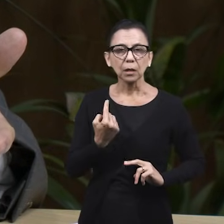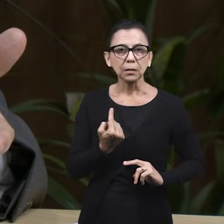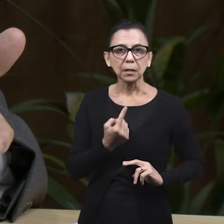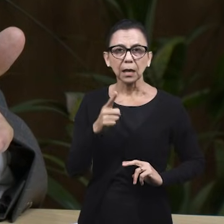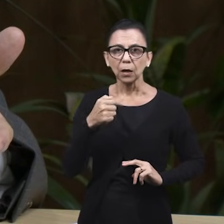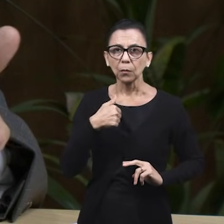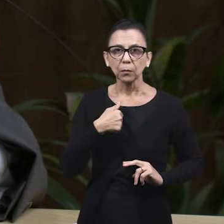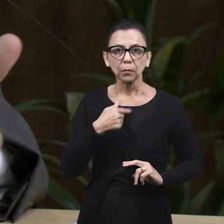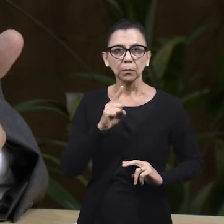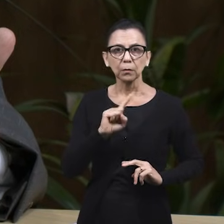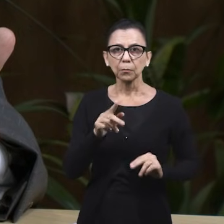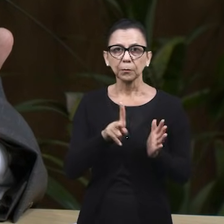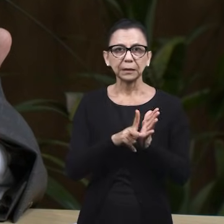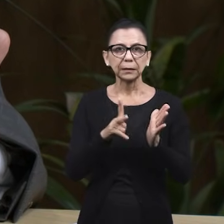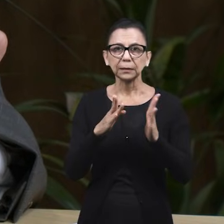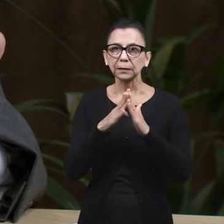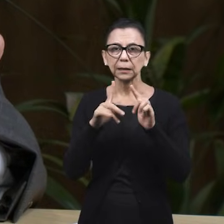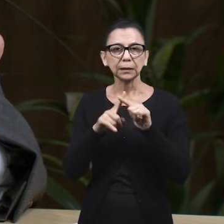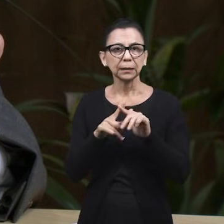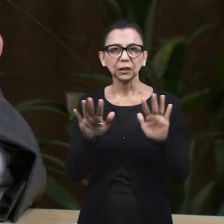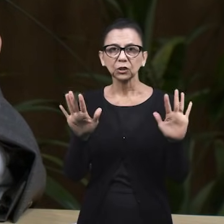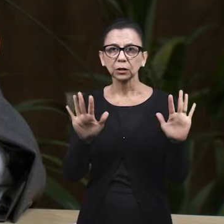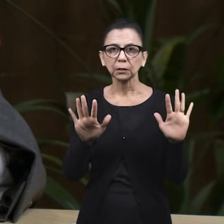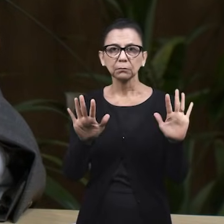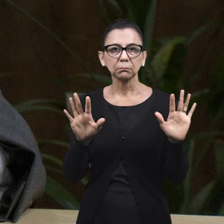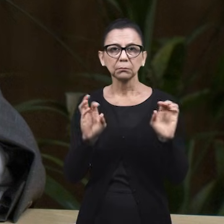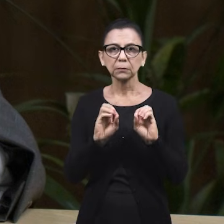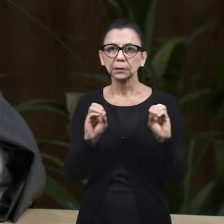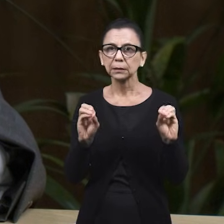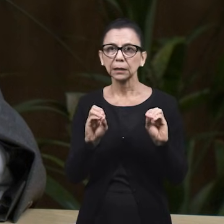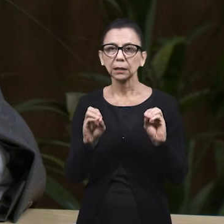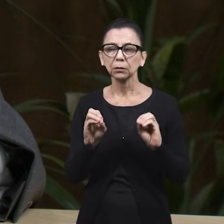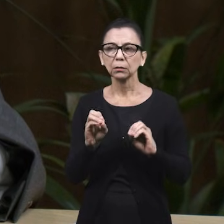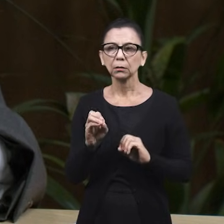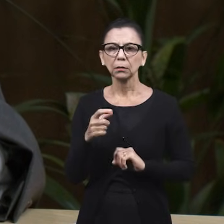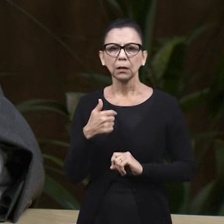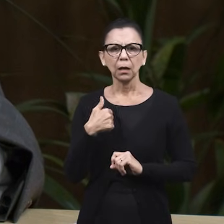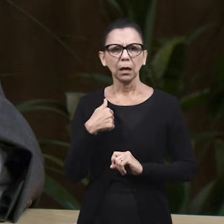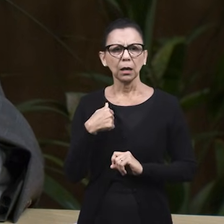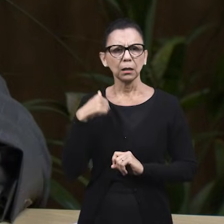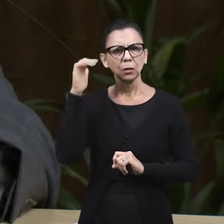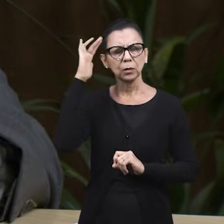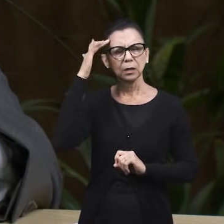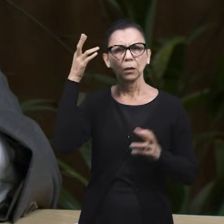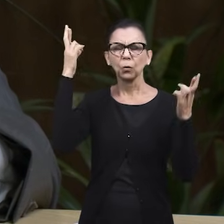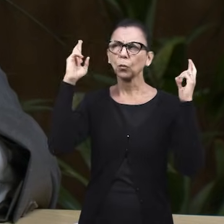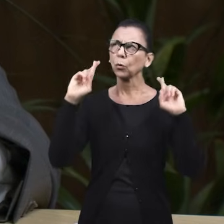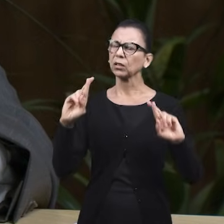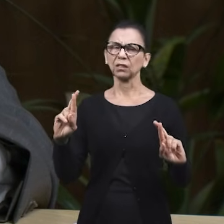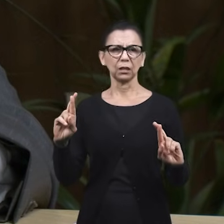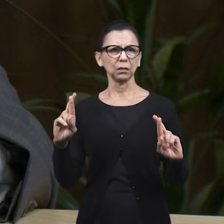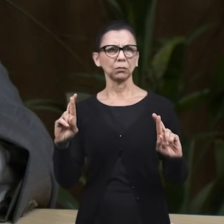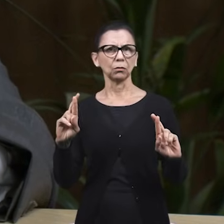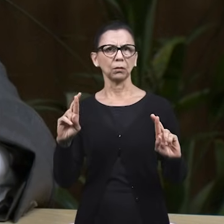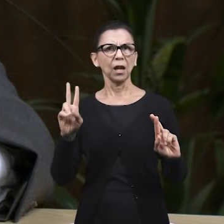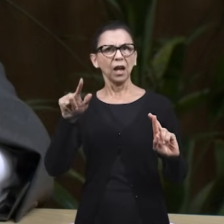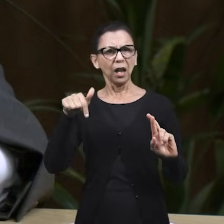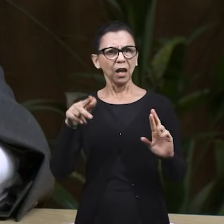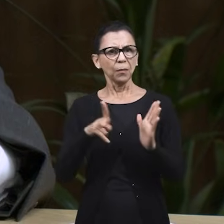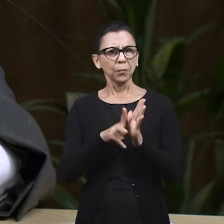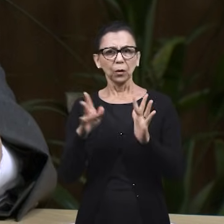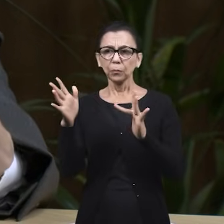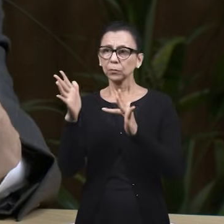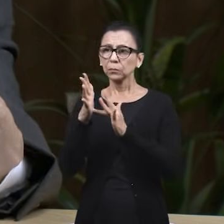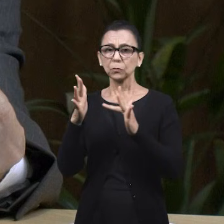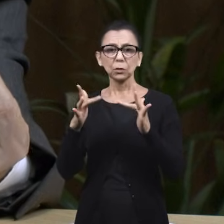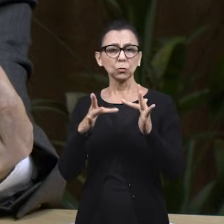pertencia a igreja nenhuma, estava lendo a Bíblia. Eu entendi que o Cordeiro se referia à pessoa do Senhor Jesus e que